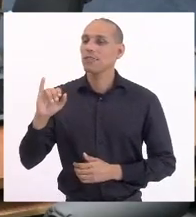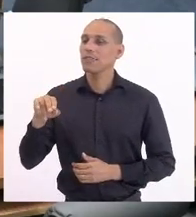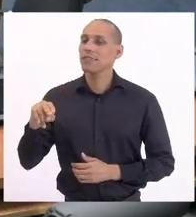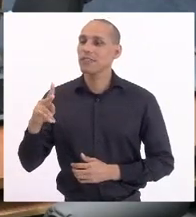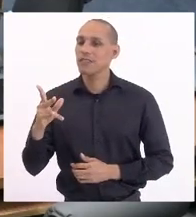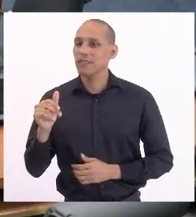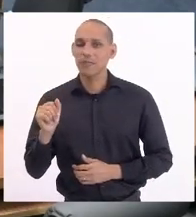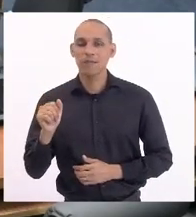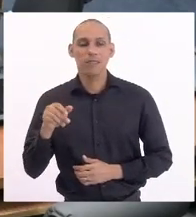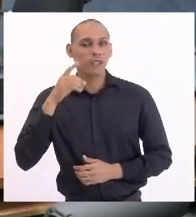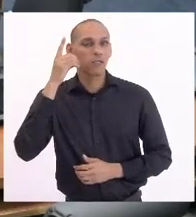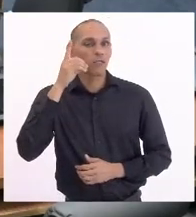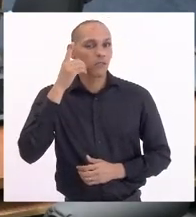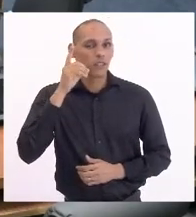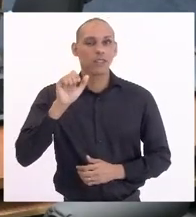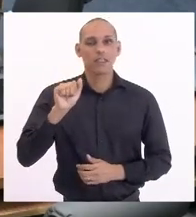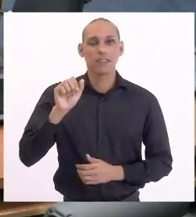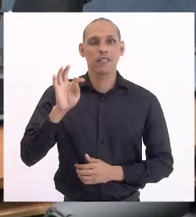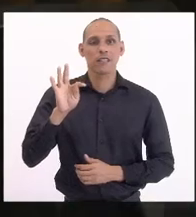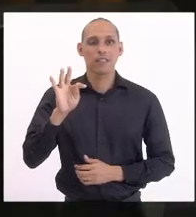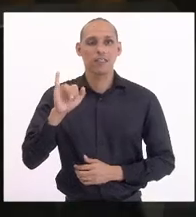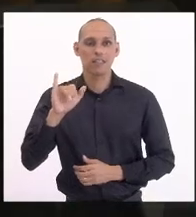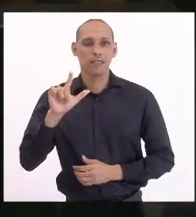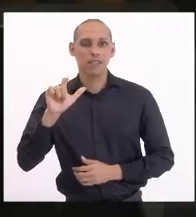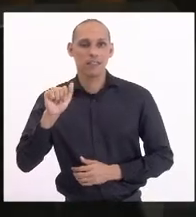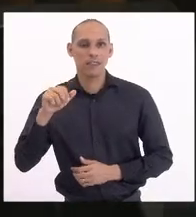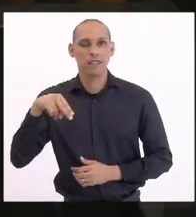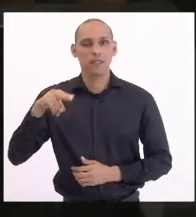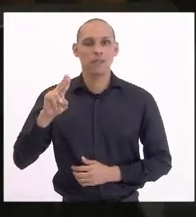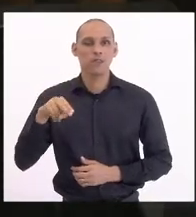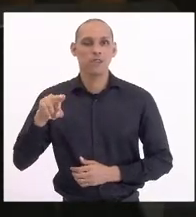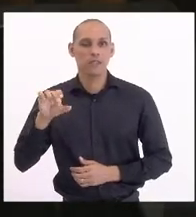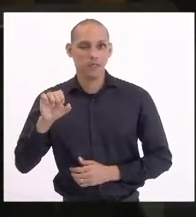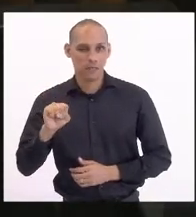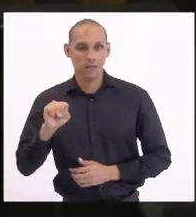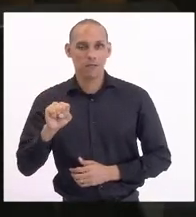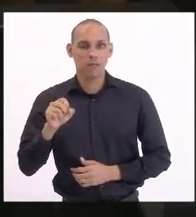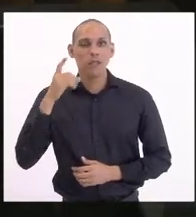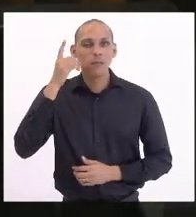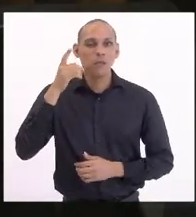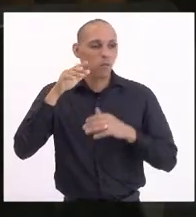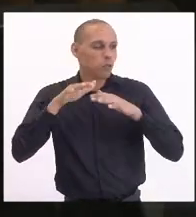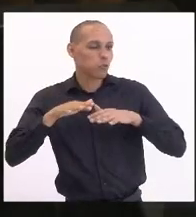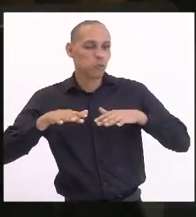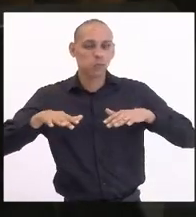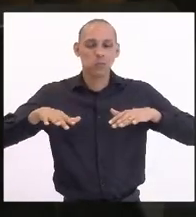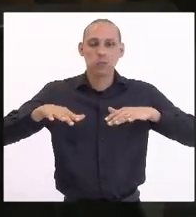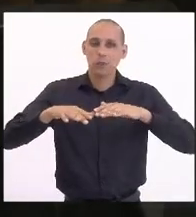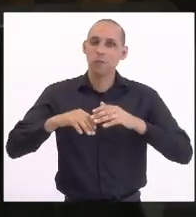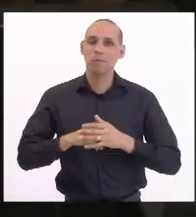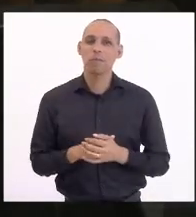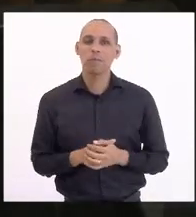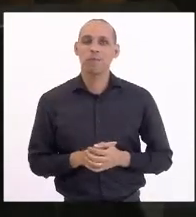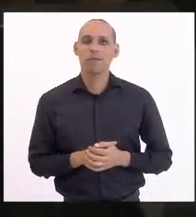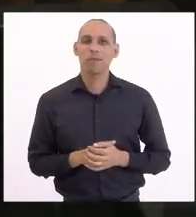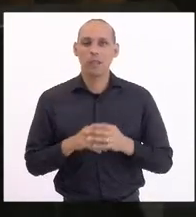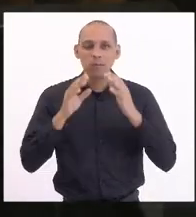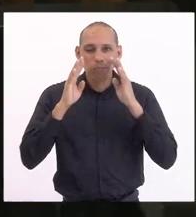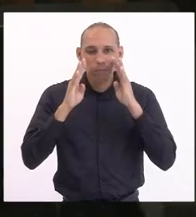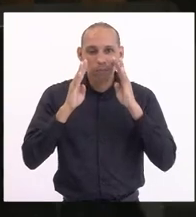senhor deputado Átila Nunes, senhoras e senhores deputados que nos assistem de